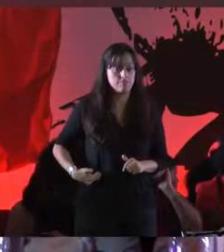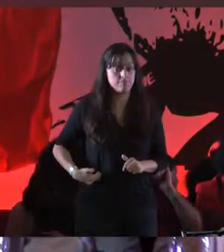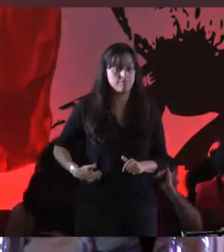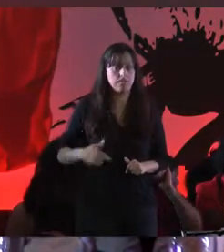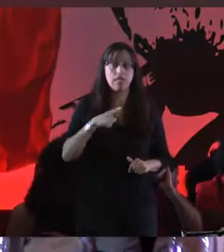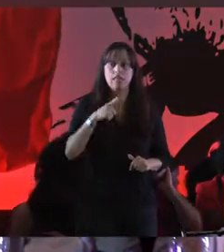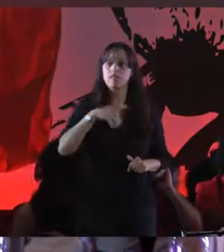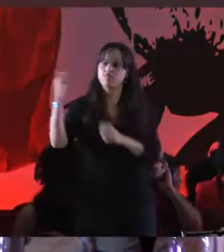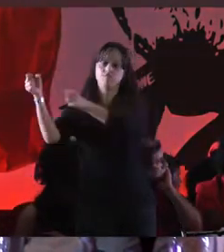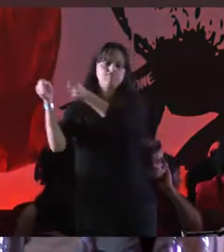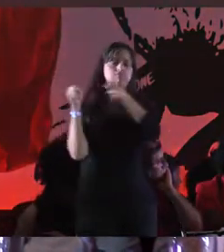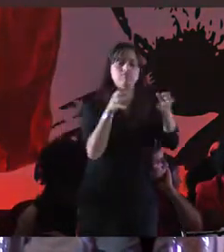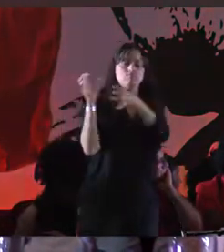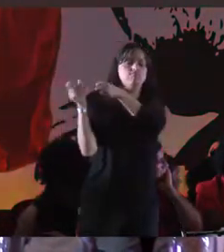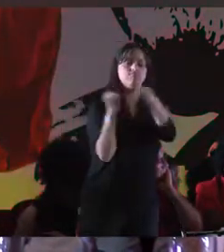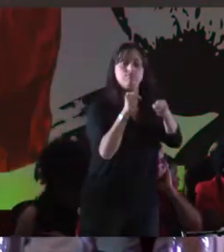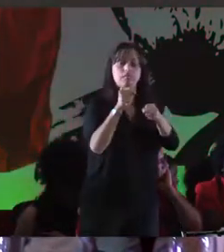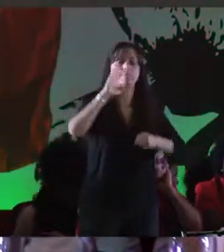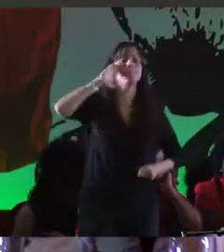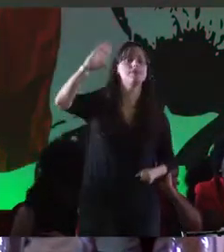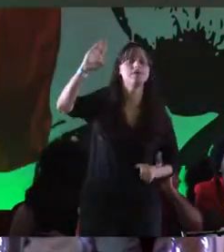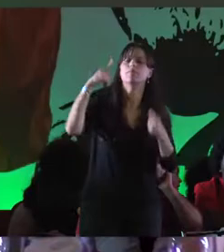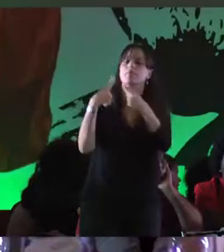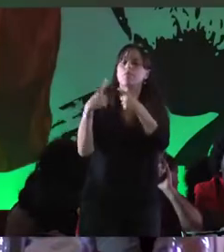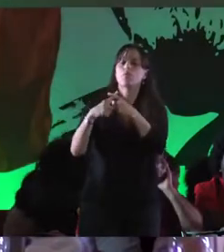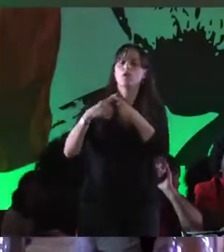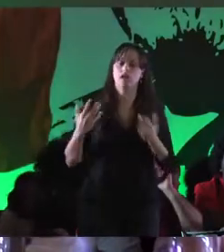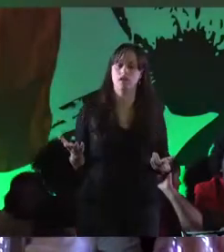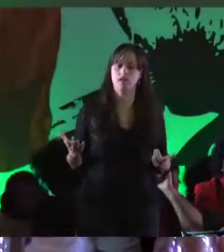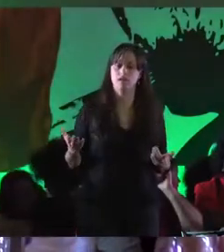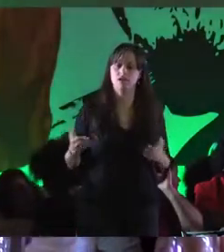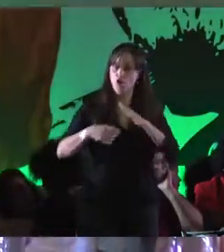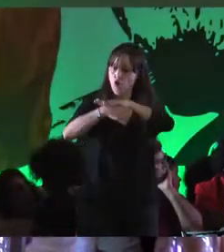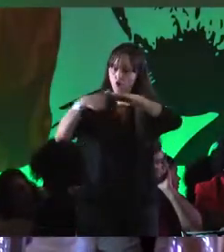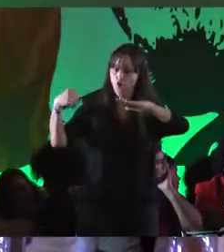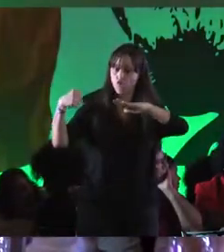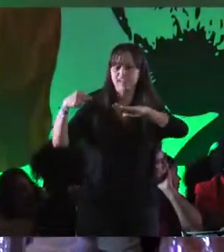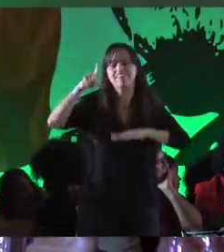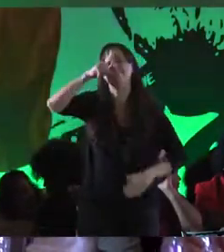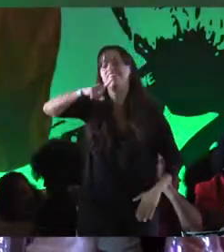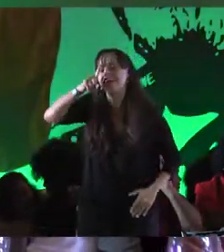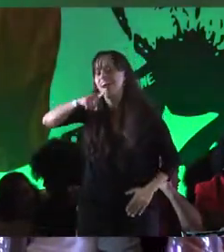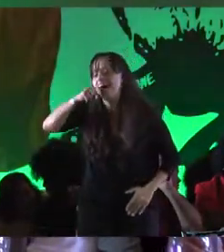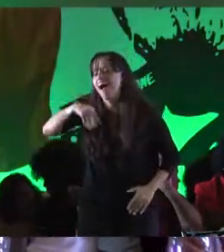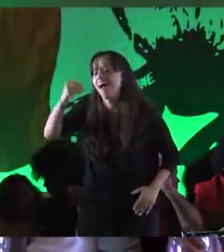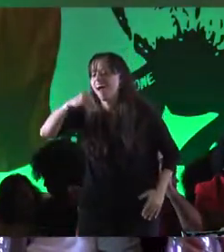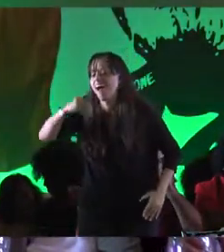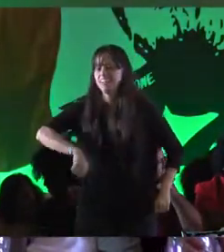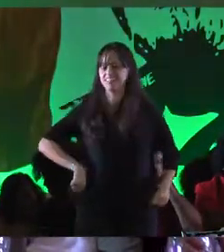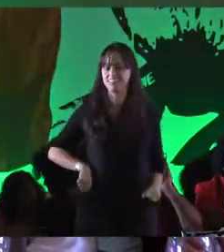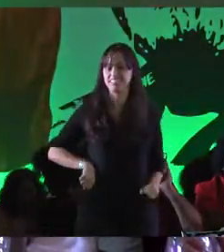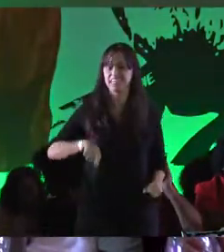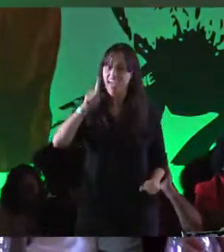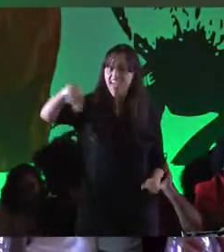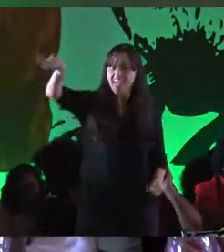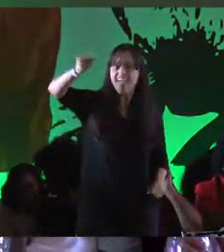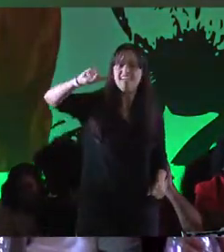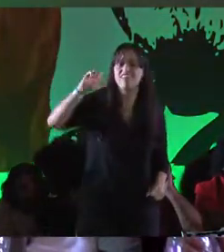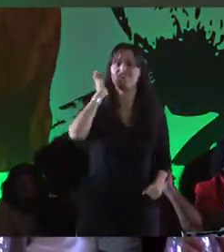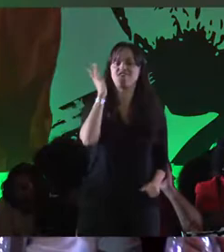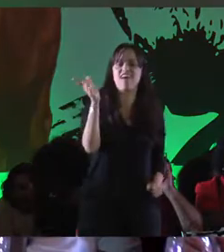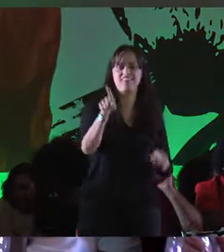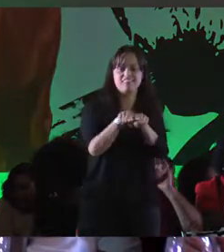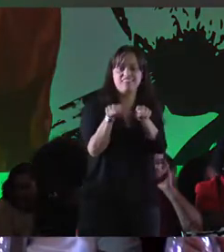política, porque esse golpe teve problemas. A situação não está fácil para eles. Quero